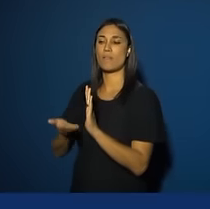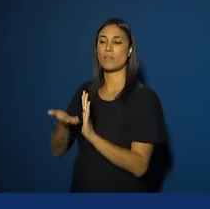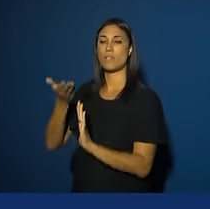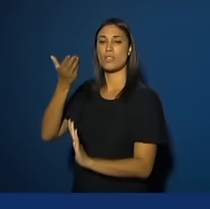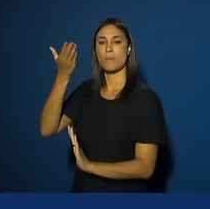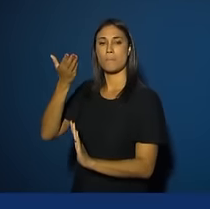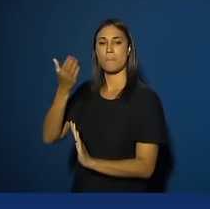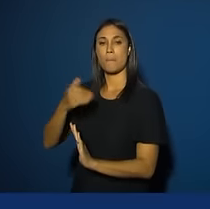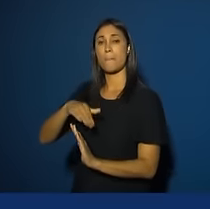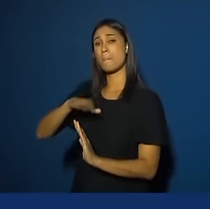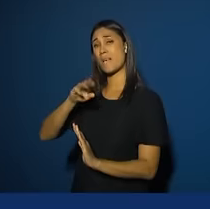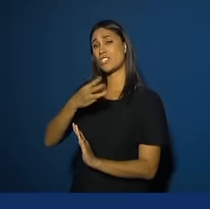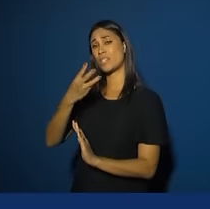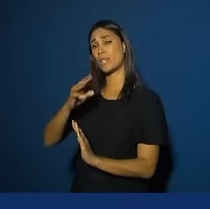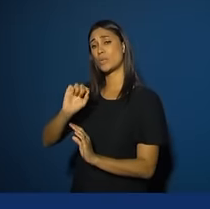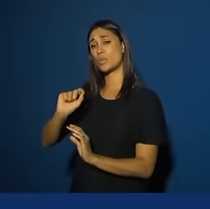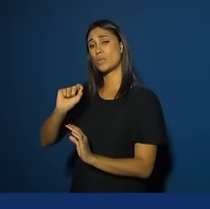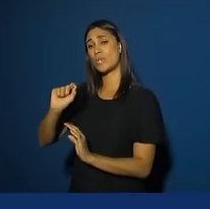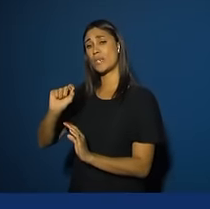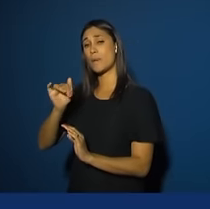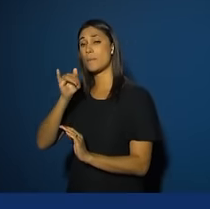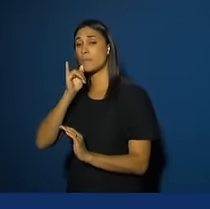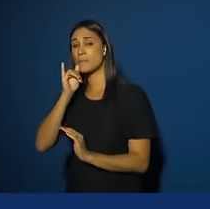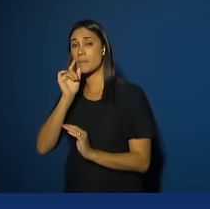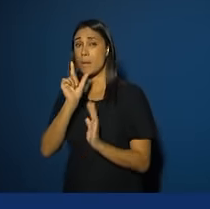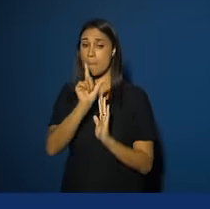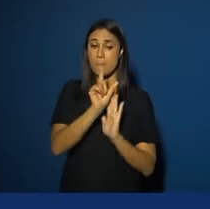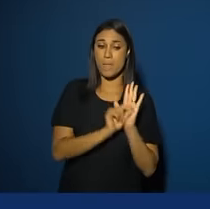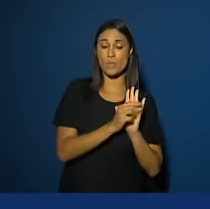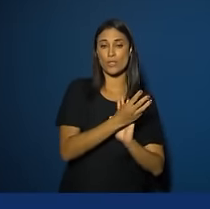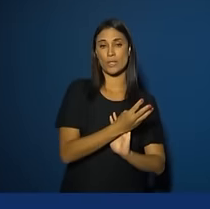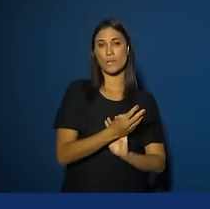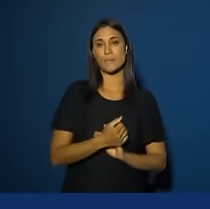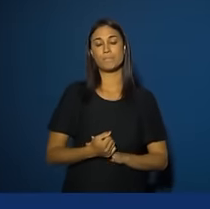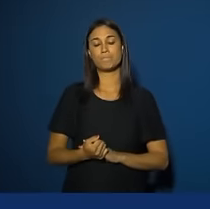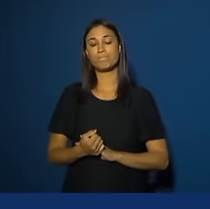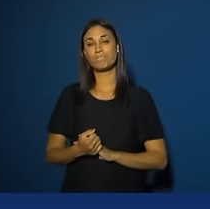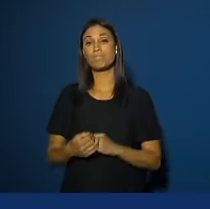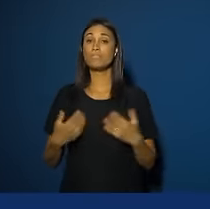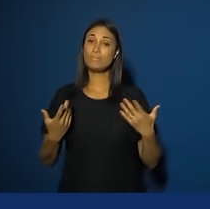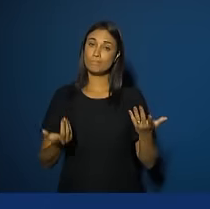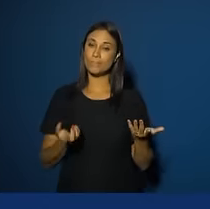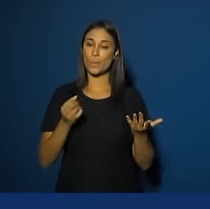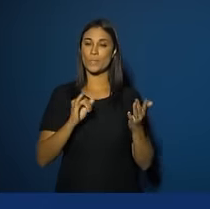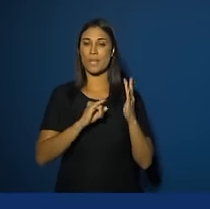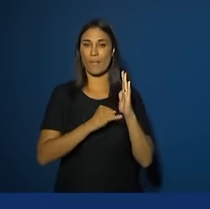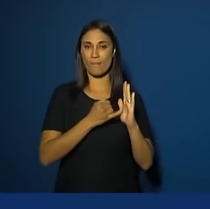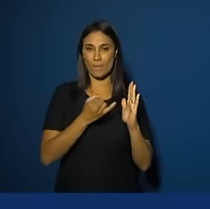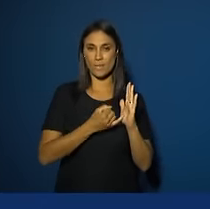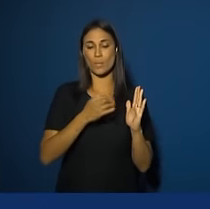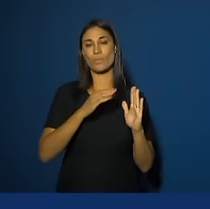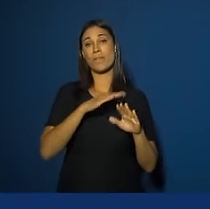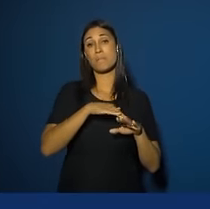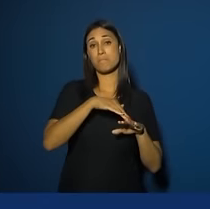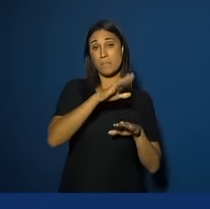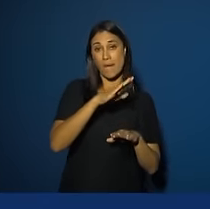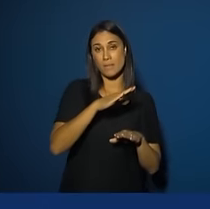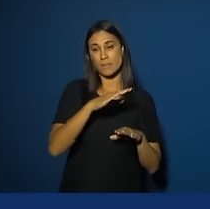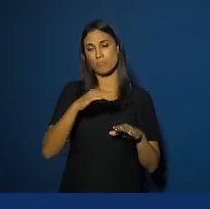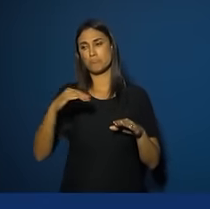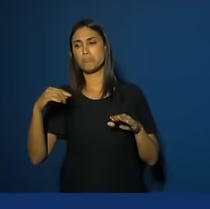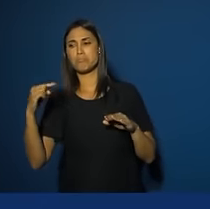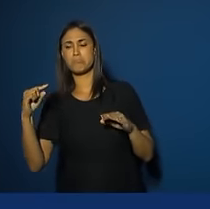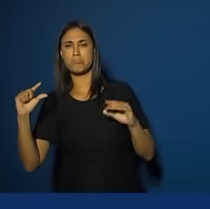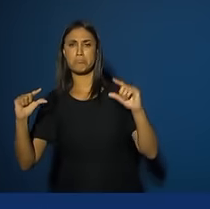sendo mais de 3 do que a inflação acabe sendo menos de 3. E se a inflação tem mais chance de ser mais do que menos,